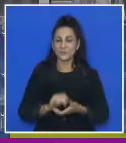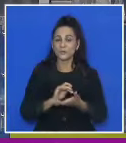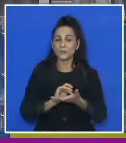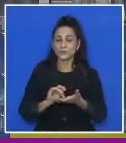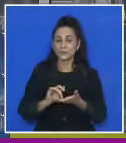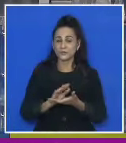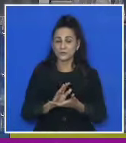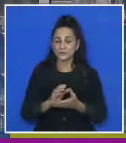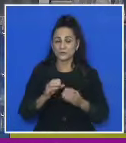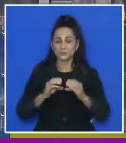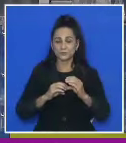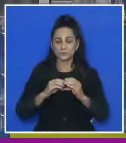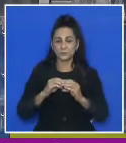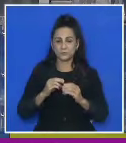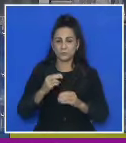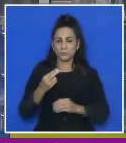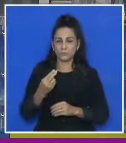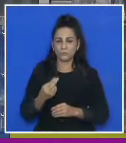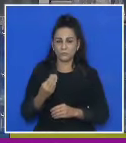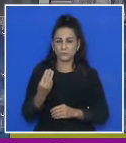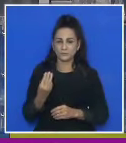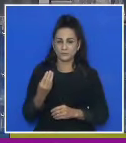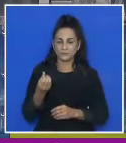Loto Fácil, hoje concurso número